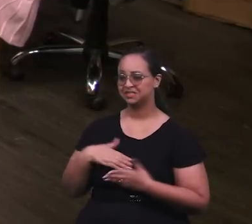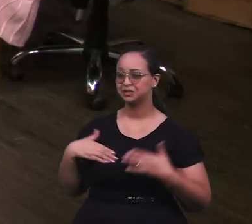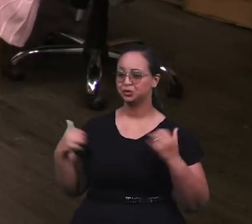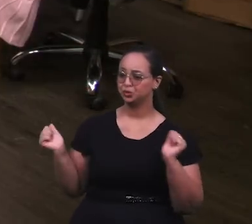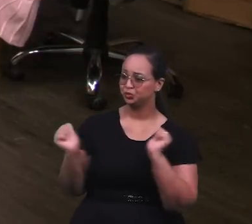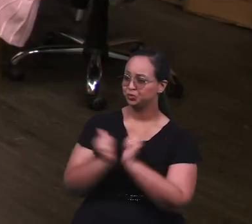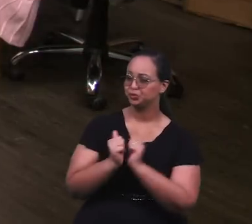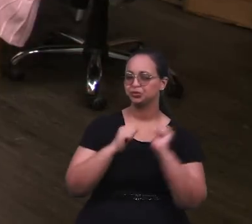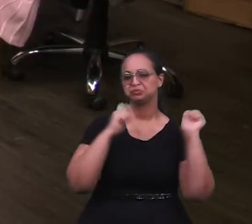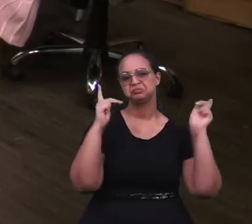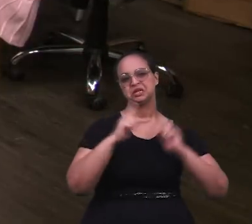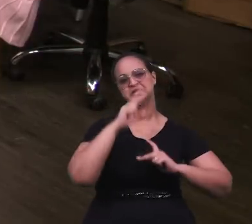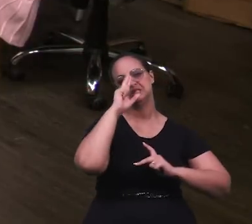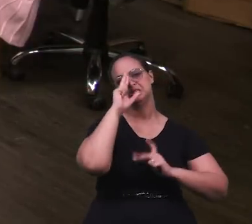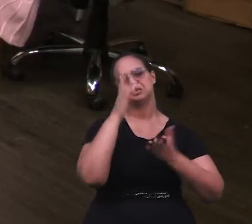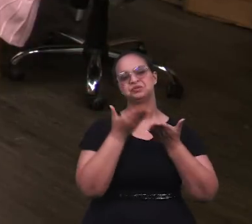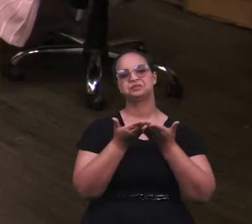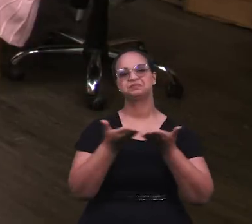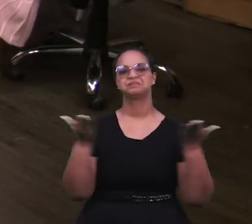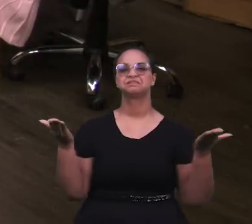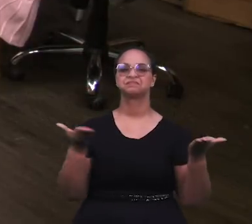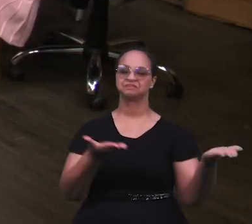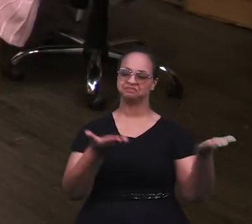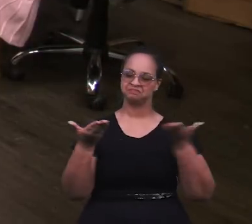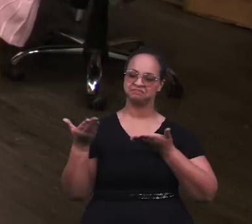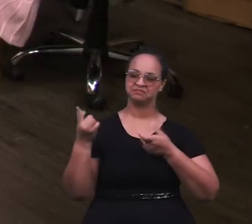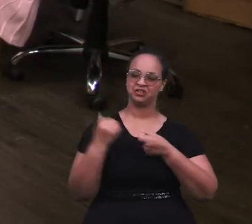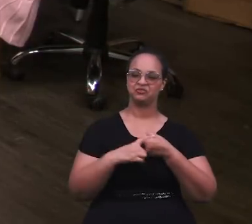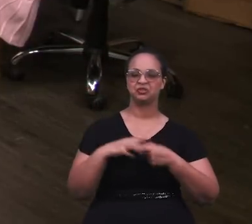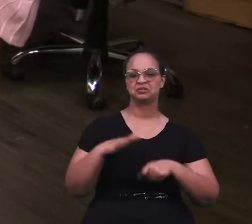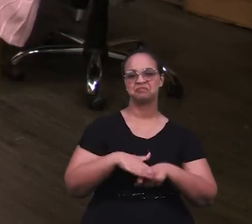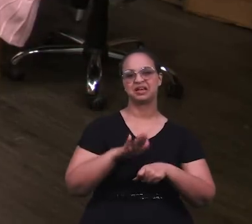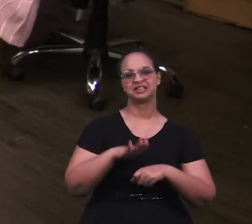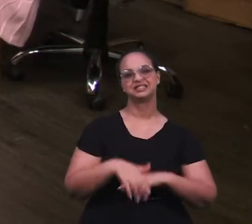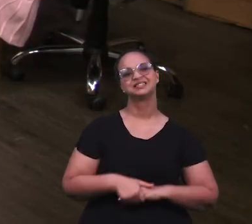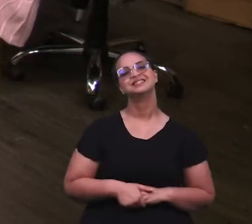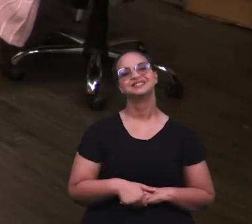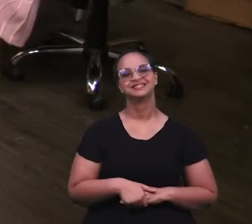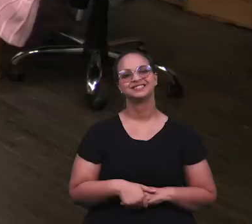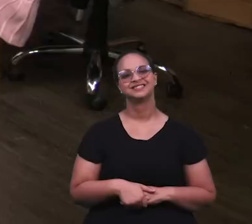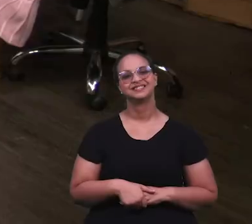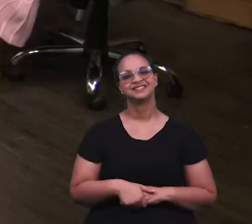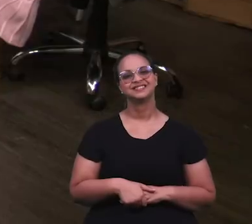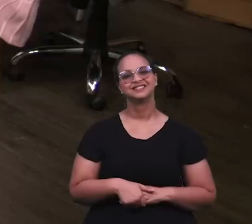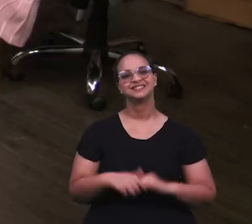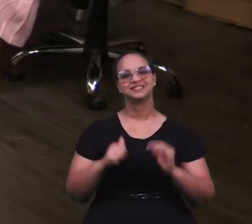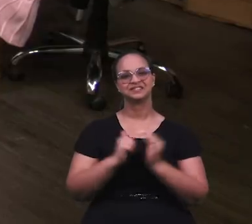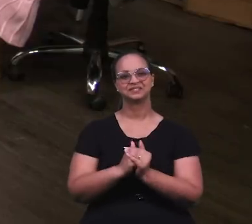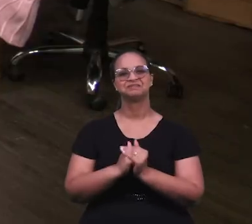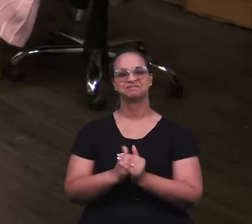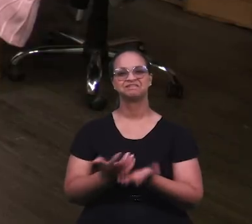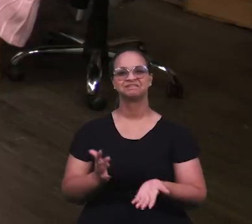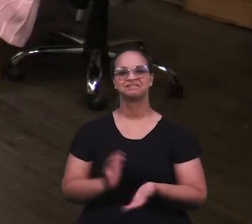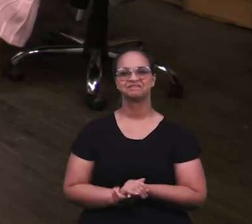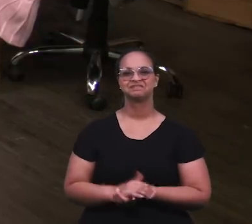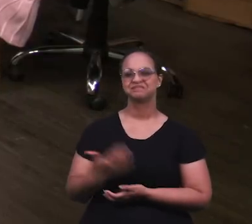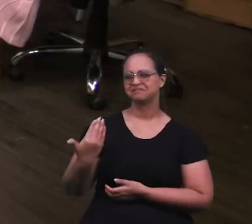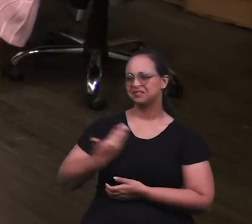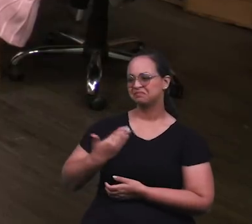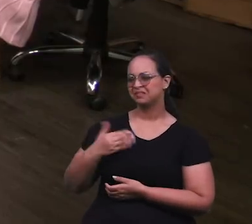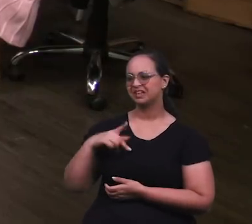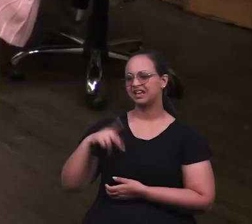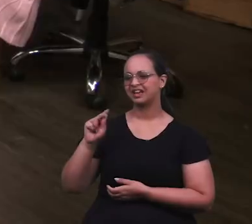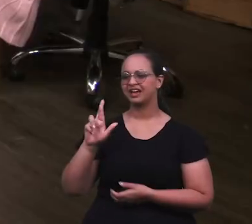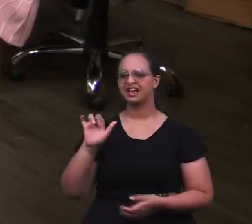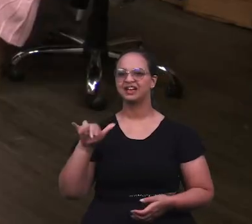Josias. Paz do Senhor a todos. É um prazer Já estar se aqui. sinta convidado para outras oportunidades Amém. como essa. Amém. Tá Será um certo? prazer. Minha amiga